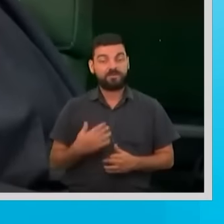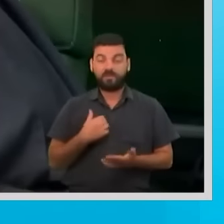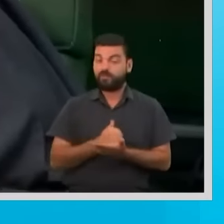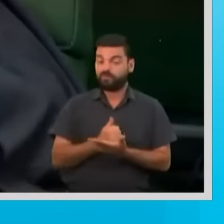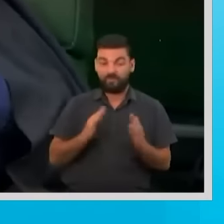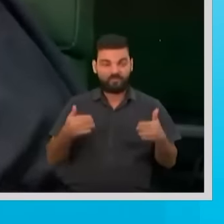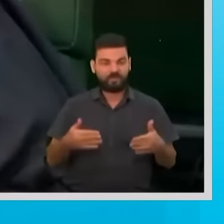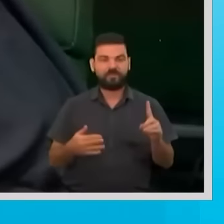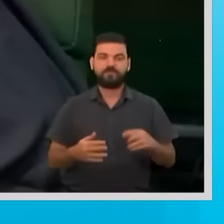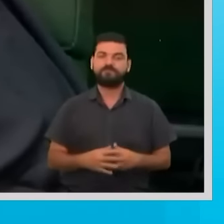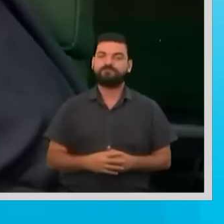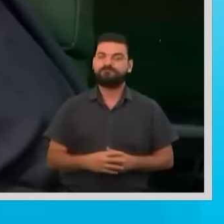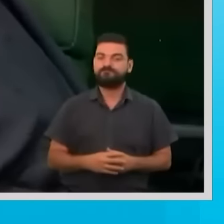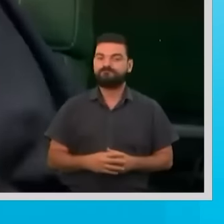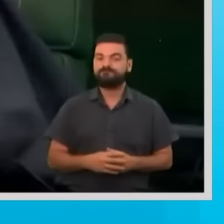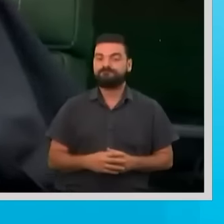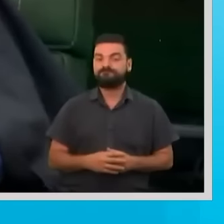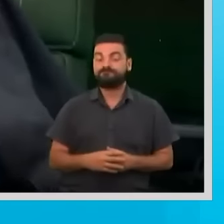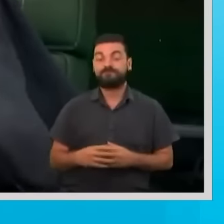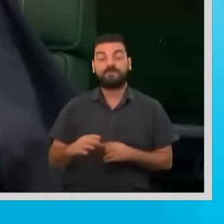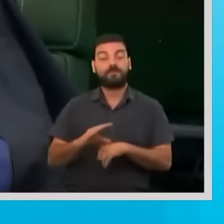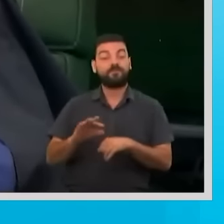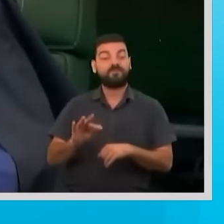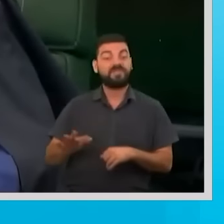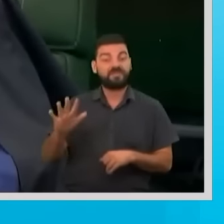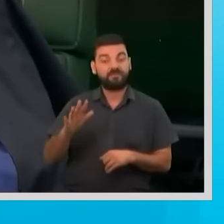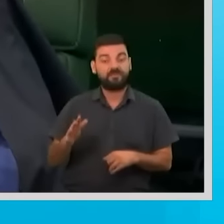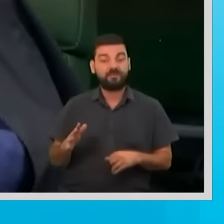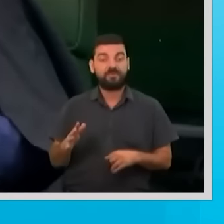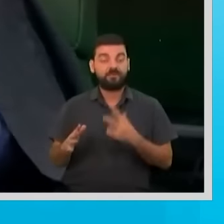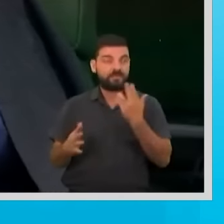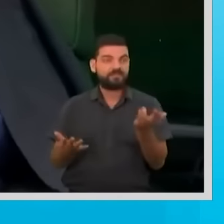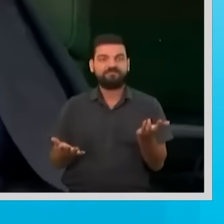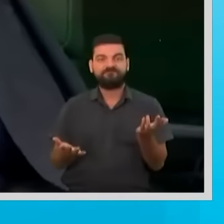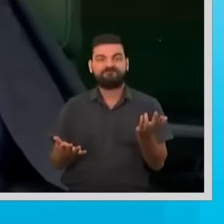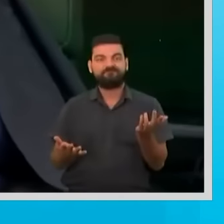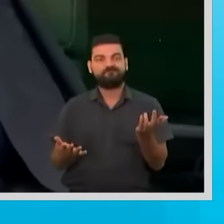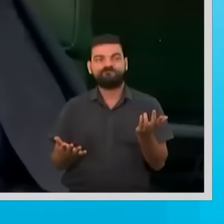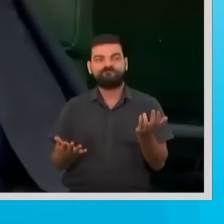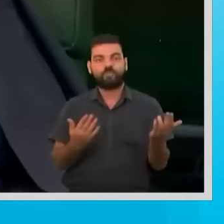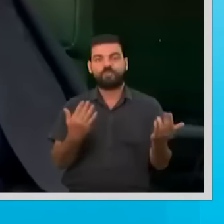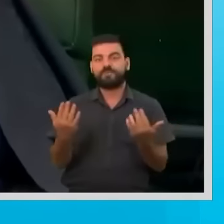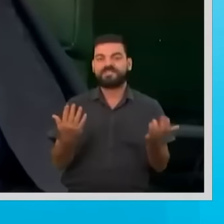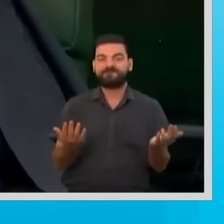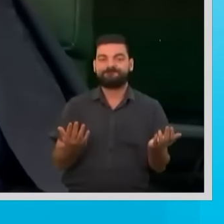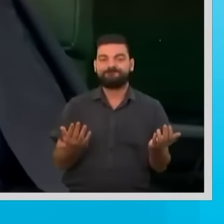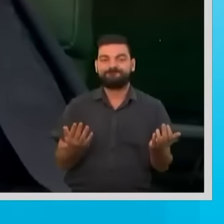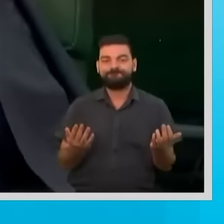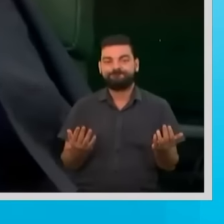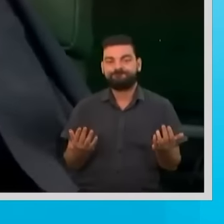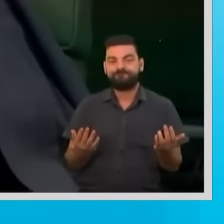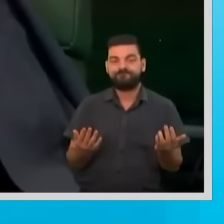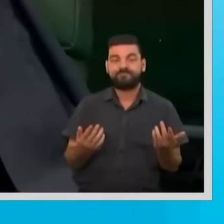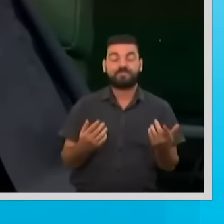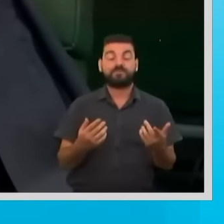indefinição em relação qual vai ser a qual vai ser a postura da plataforma eh seria eu me pergunto né seria muito difícil você indicar